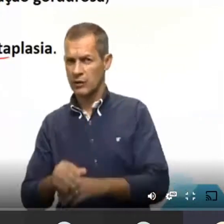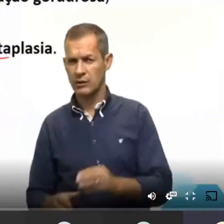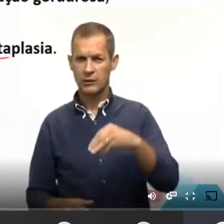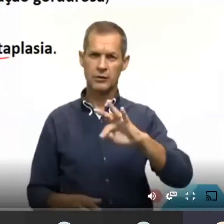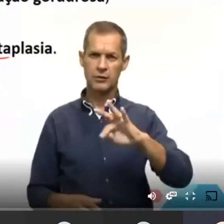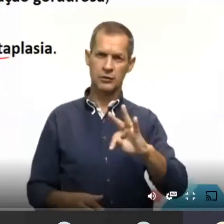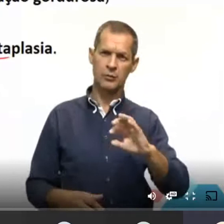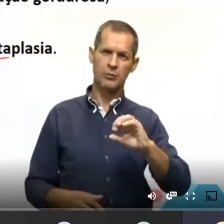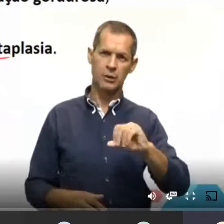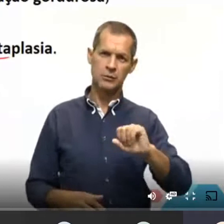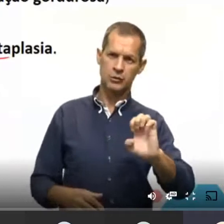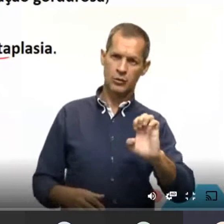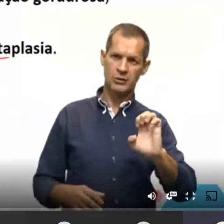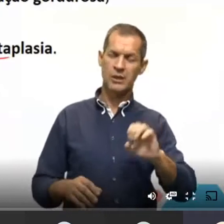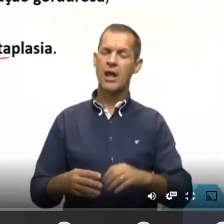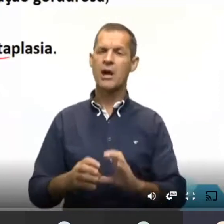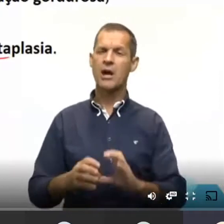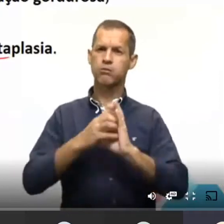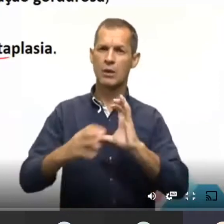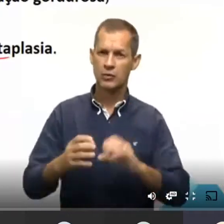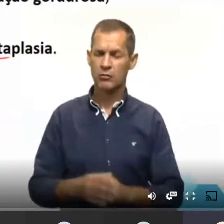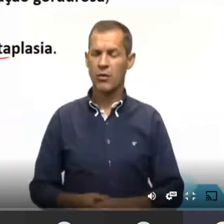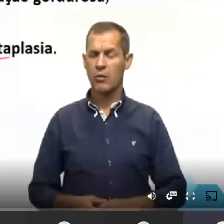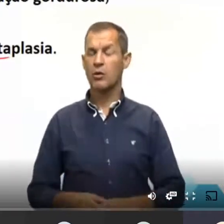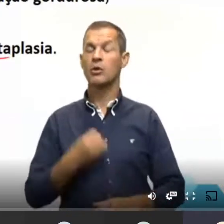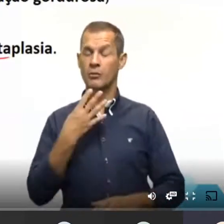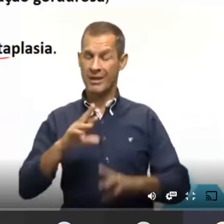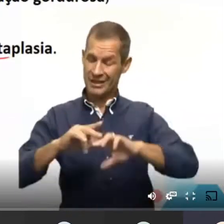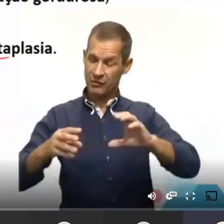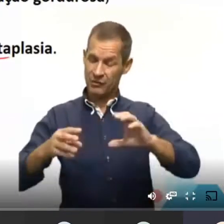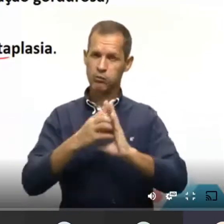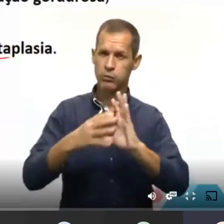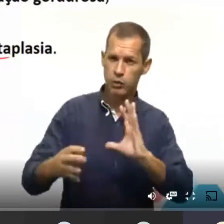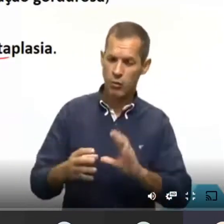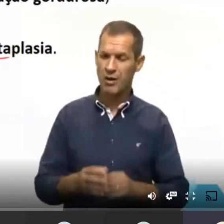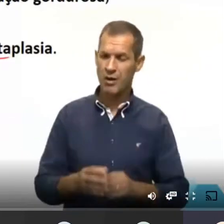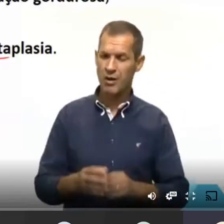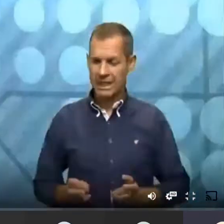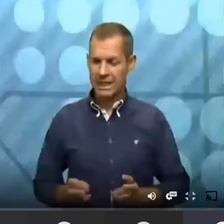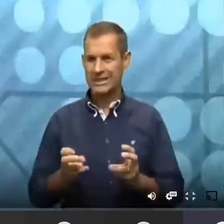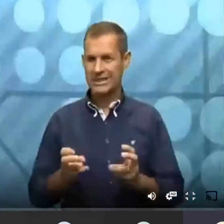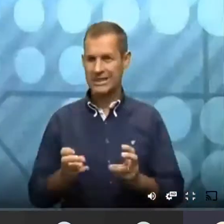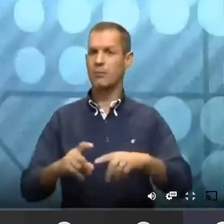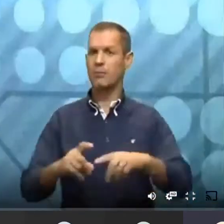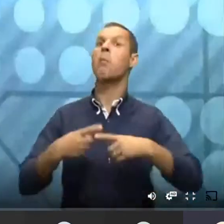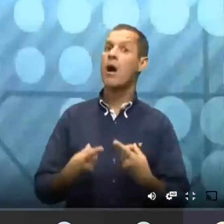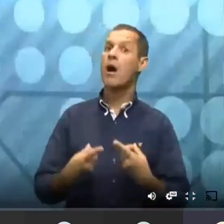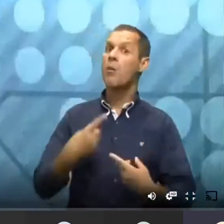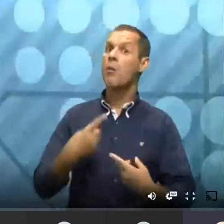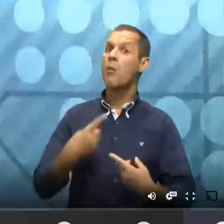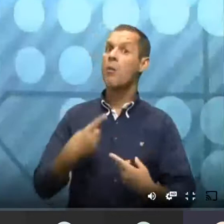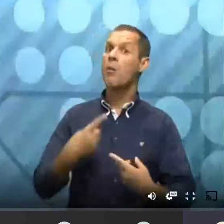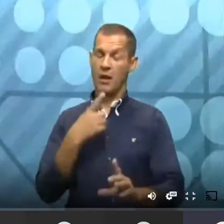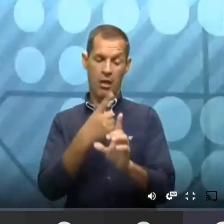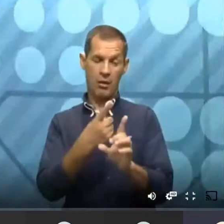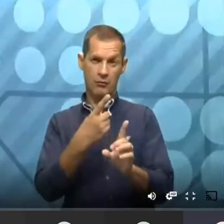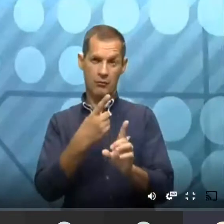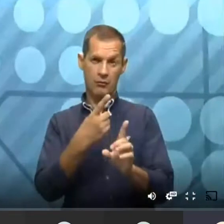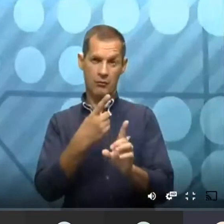de mitose, né? Tumoração benigna, que é diferente da tumoração maligna, pois ela